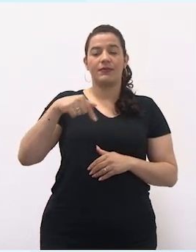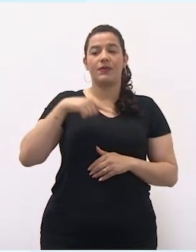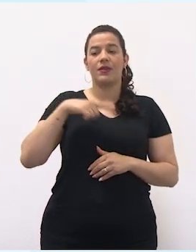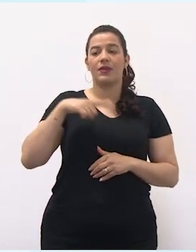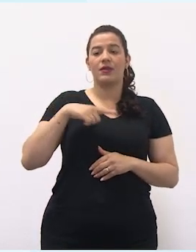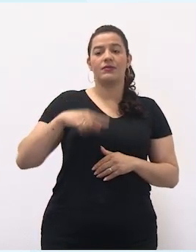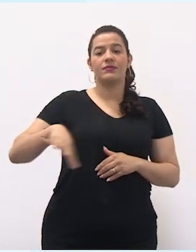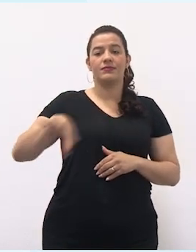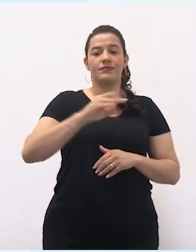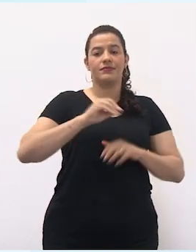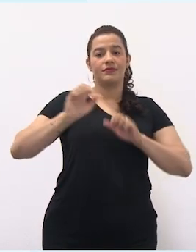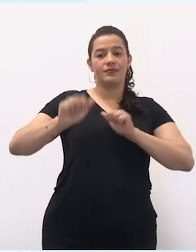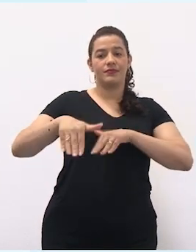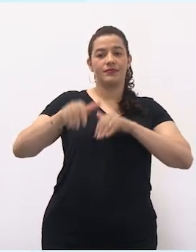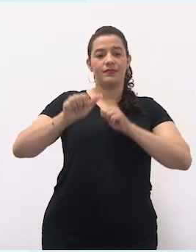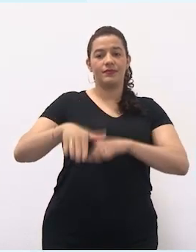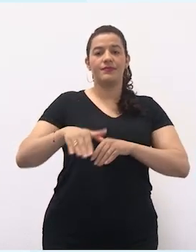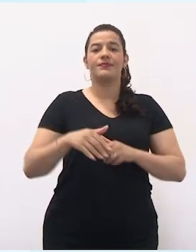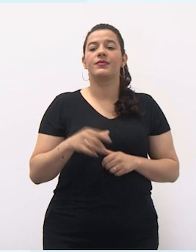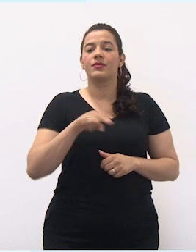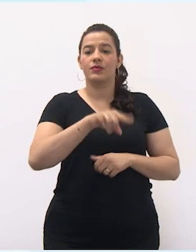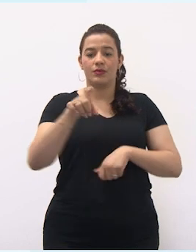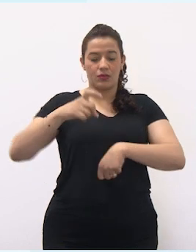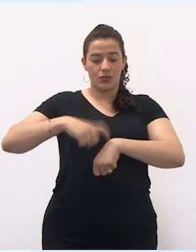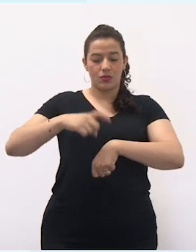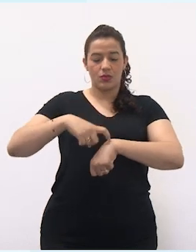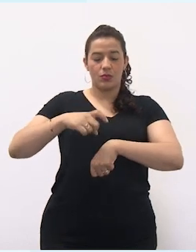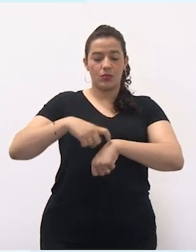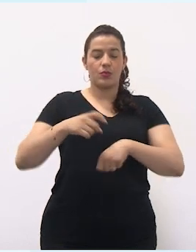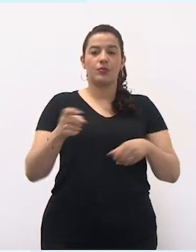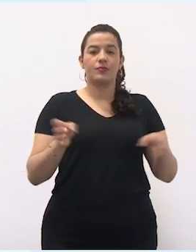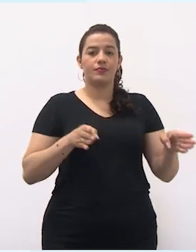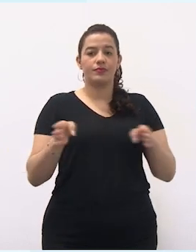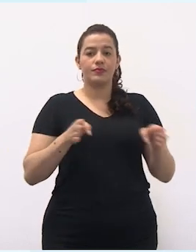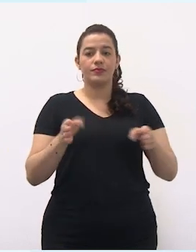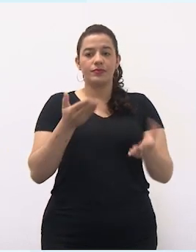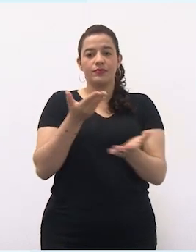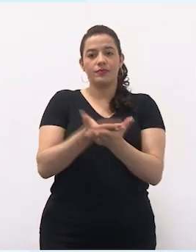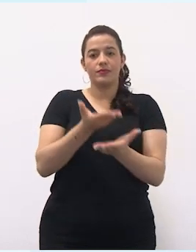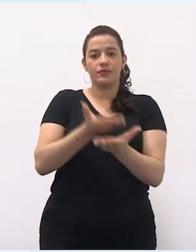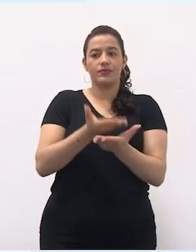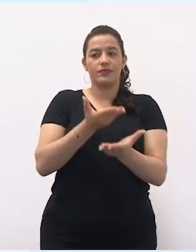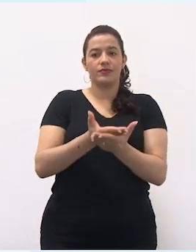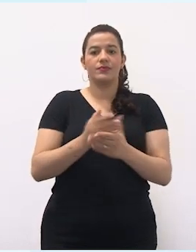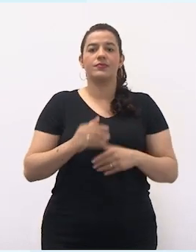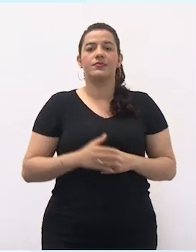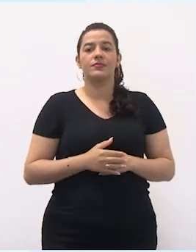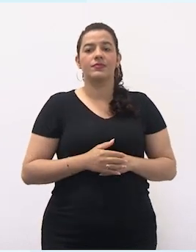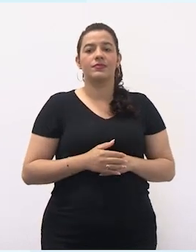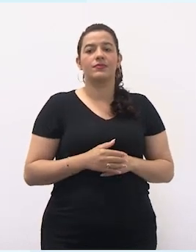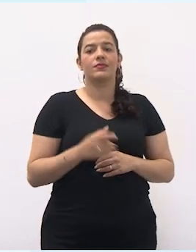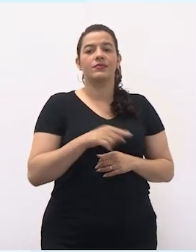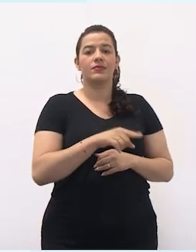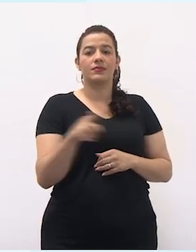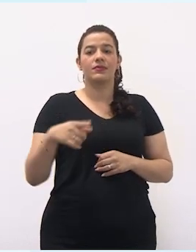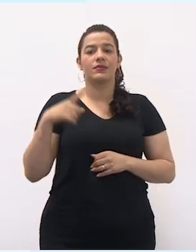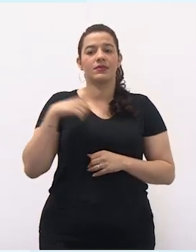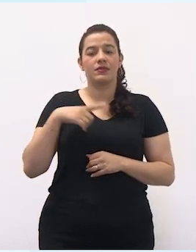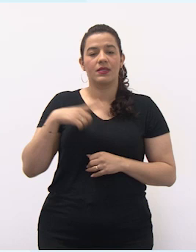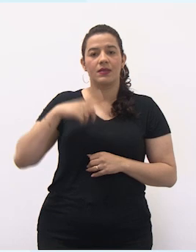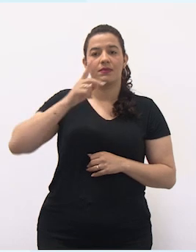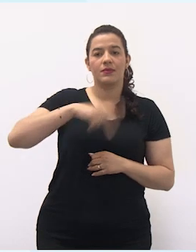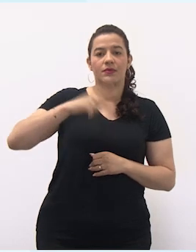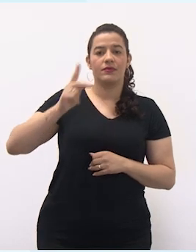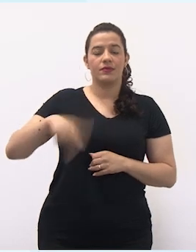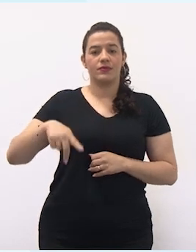de setembro, durante o horário das aulas, ou seja, durante a aula, o professor